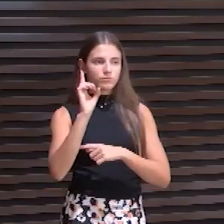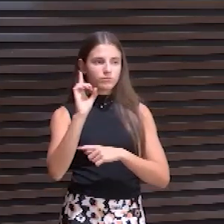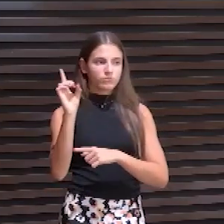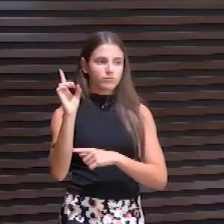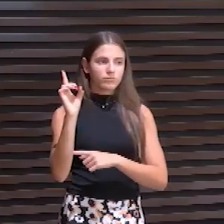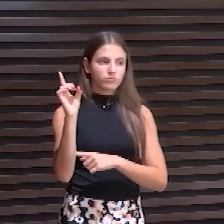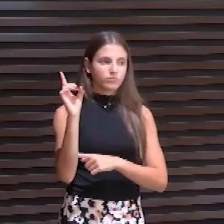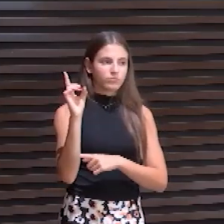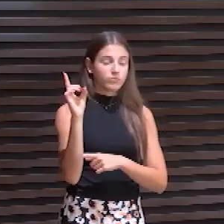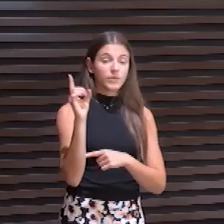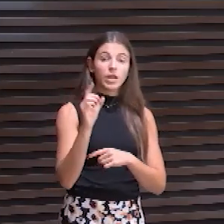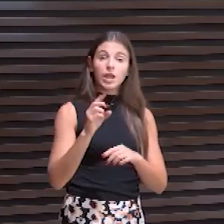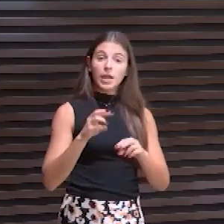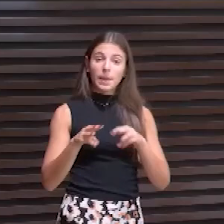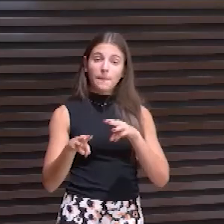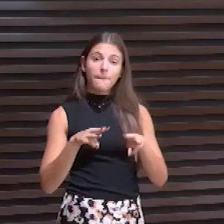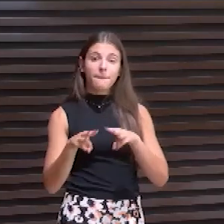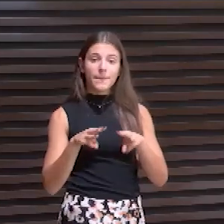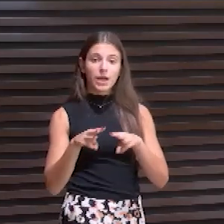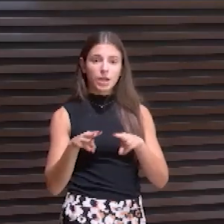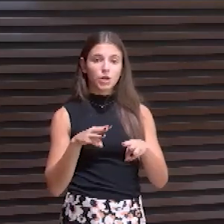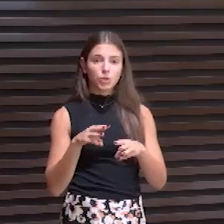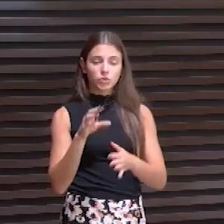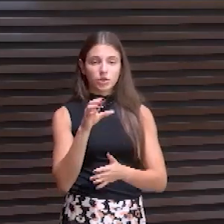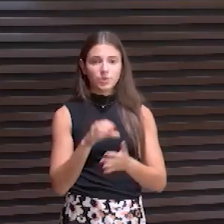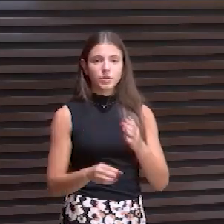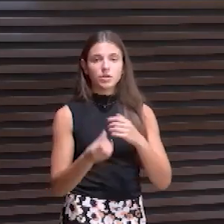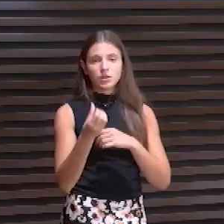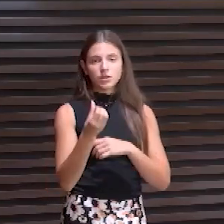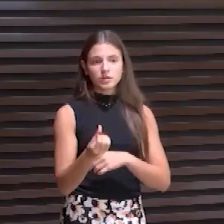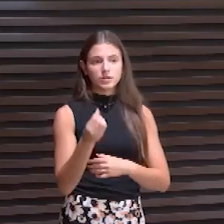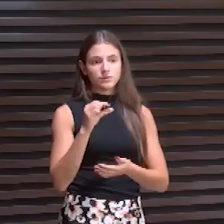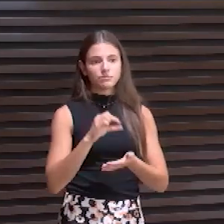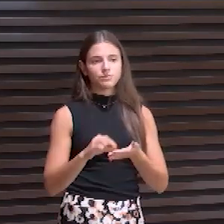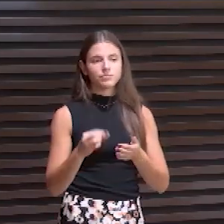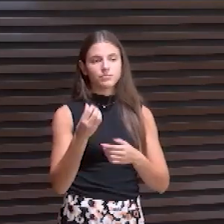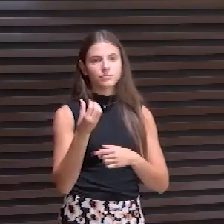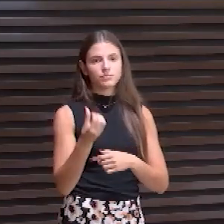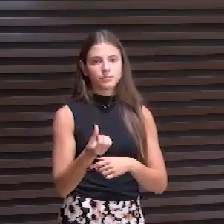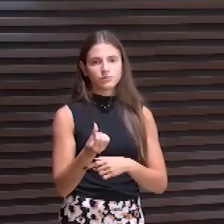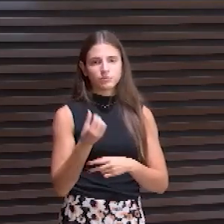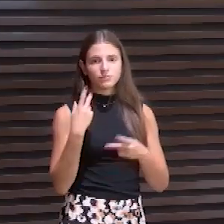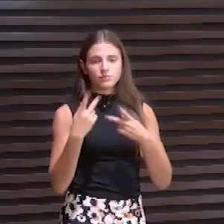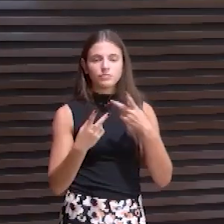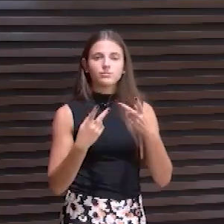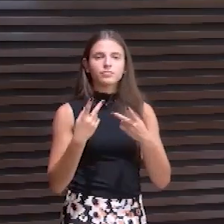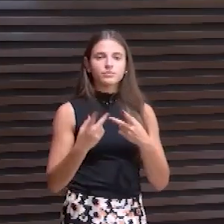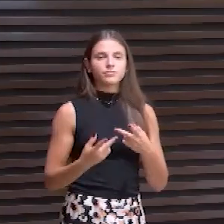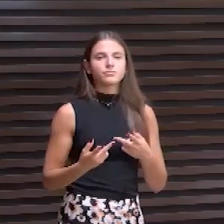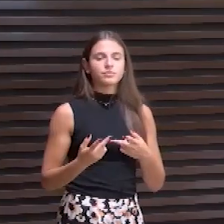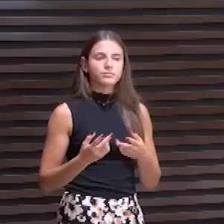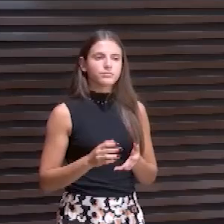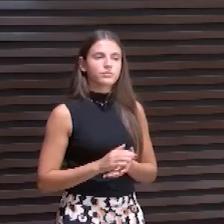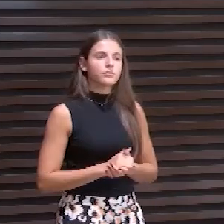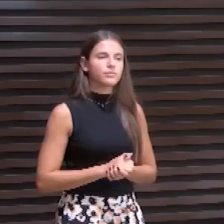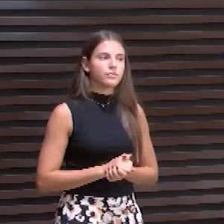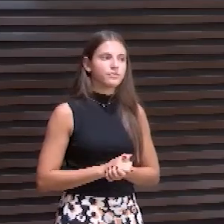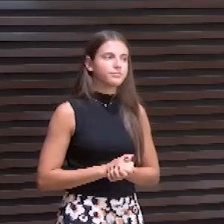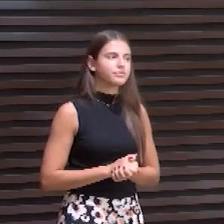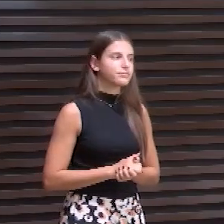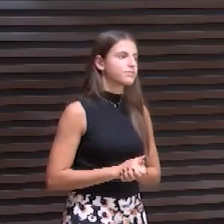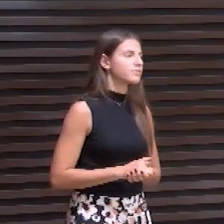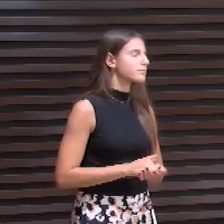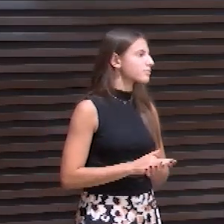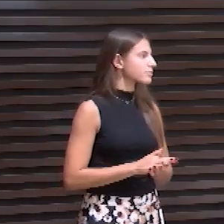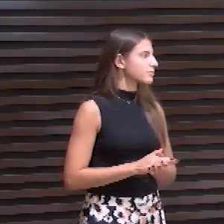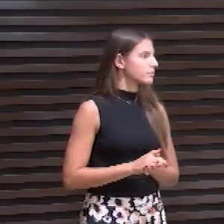o seguinte, lá no capítulo 6, versículo 6, não precisa abrir. Marcos, relatando esse acontecimento,